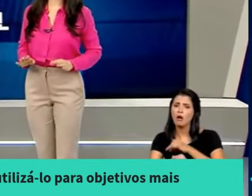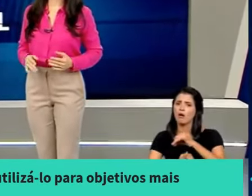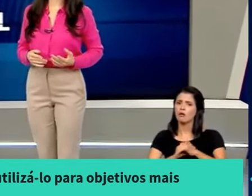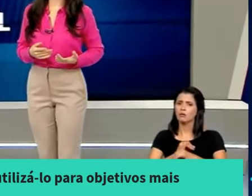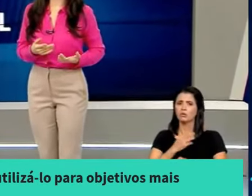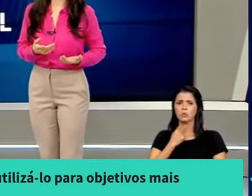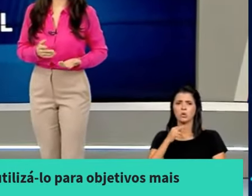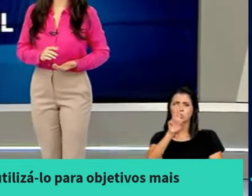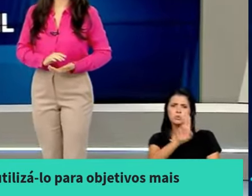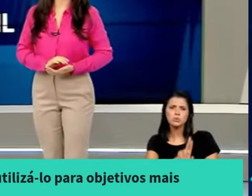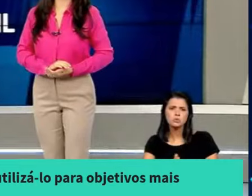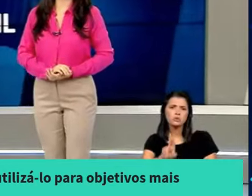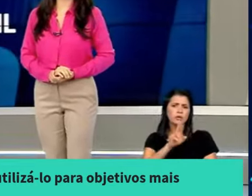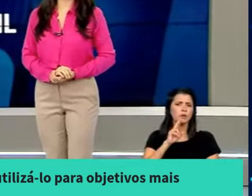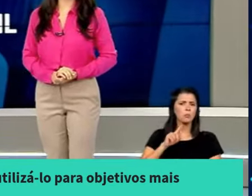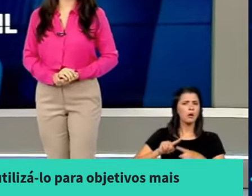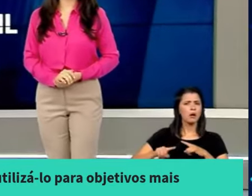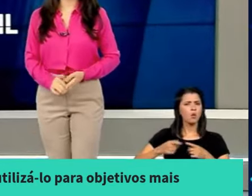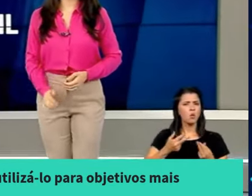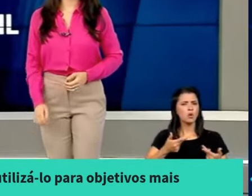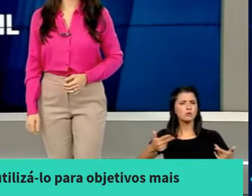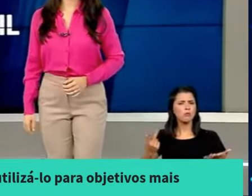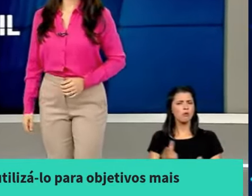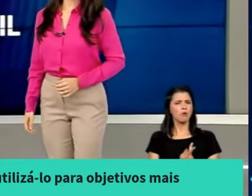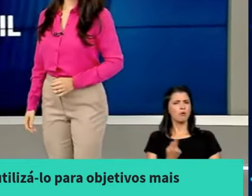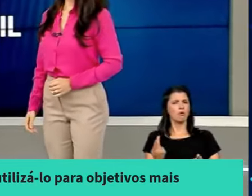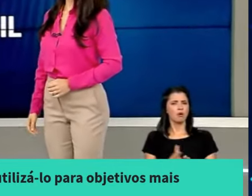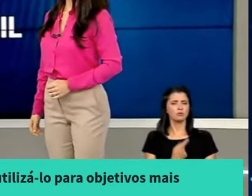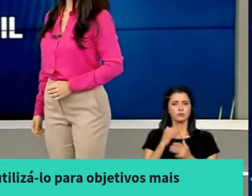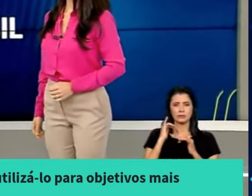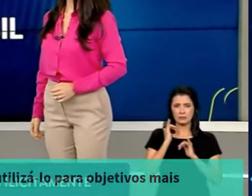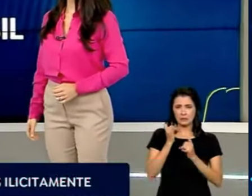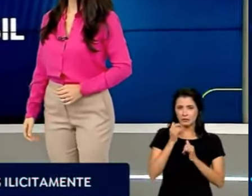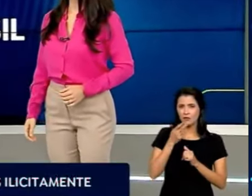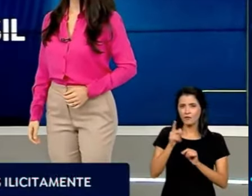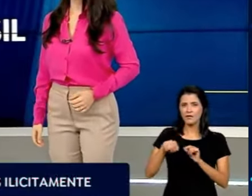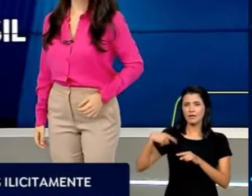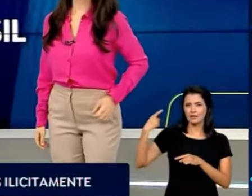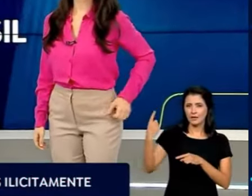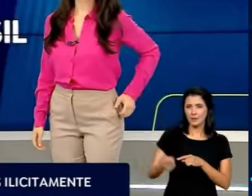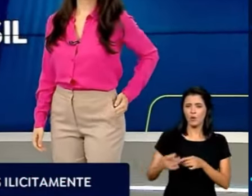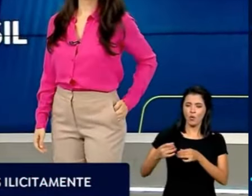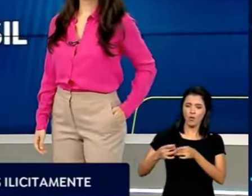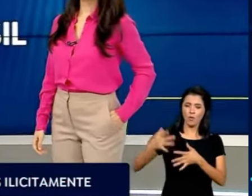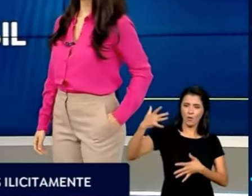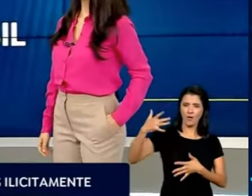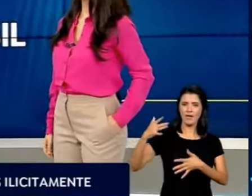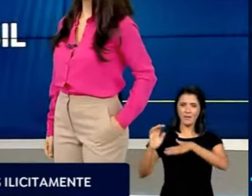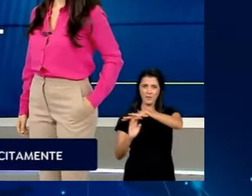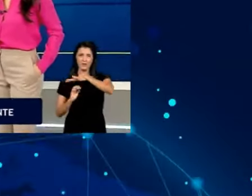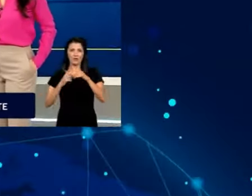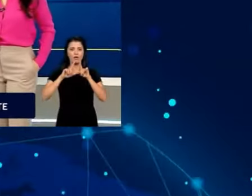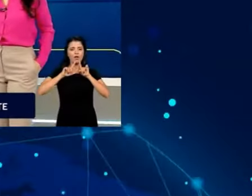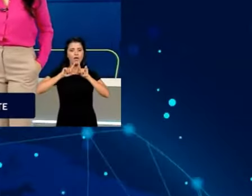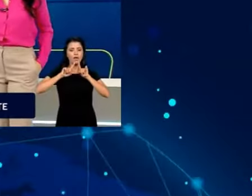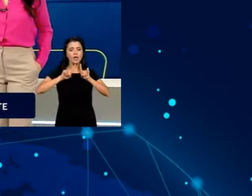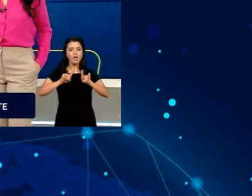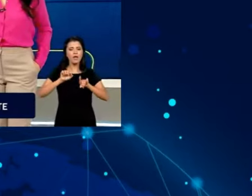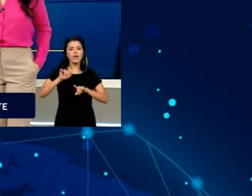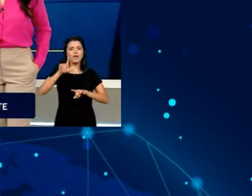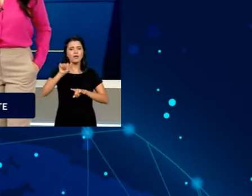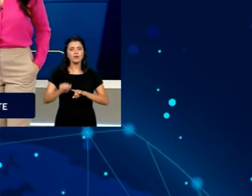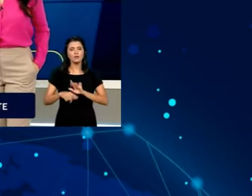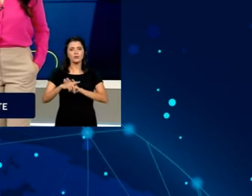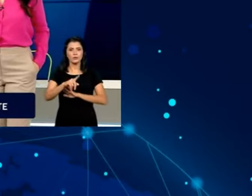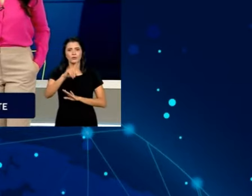pode ser usado para fins ilícitos. As declarações foram feitas depois das recentes postagens do empresário Elon Musk, dono da